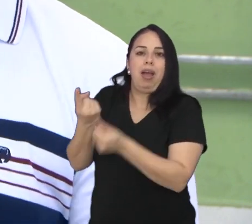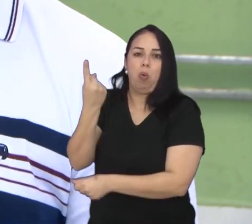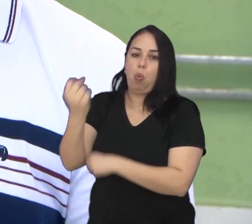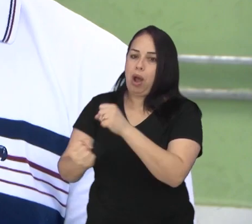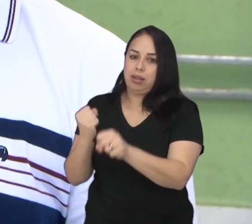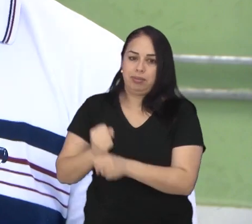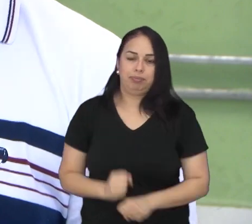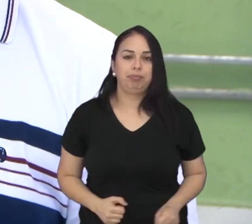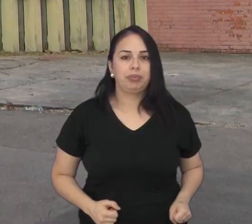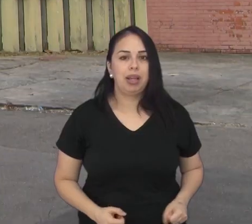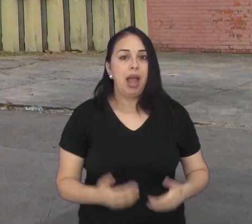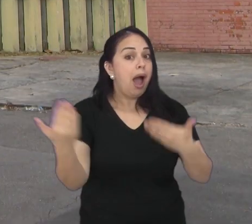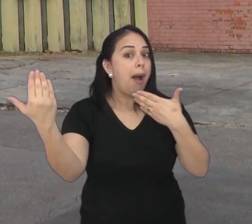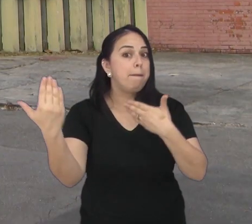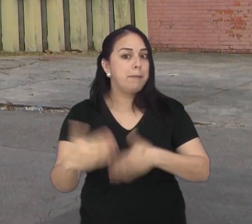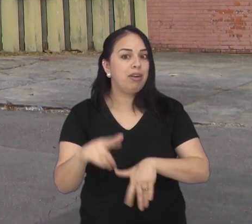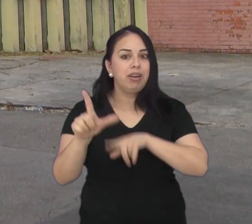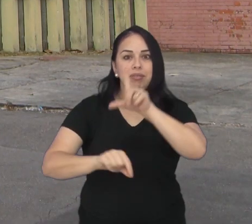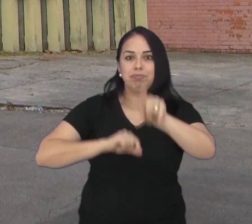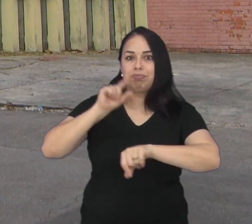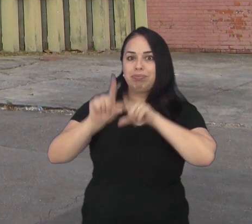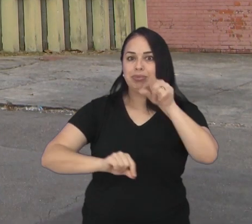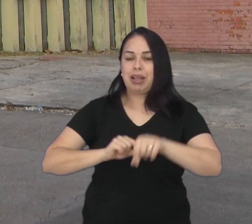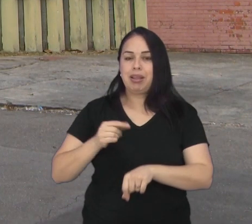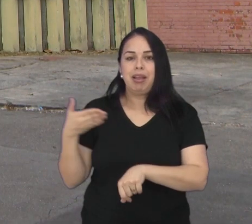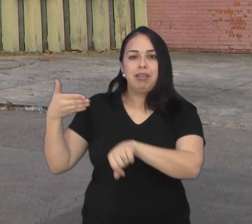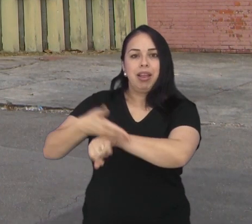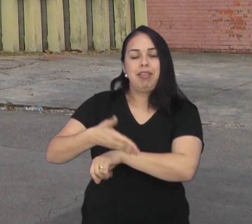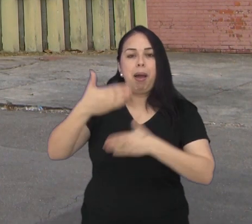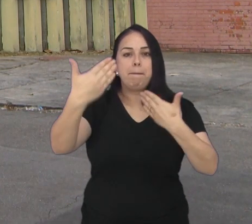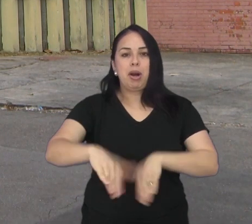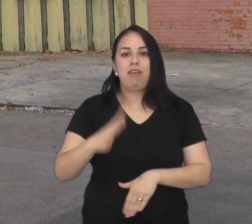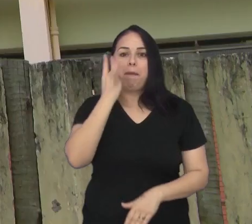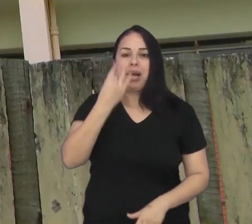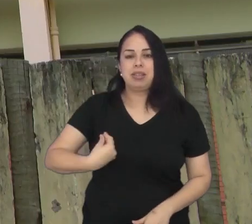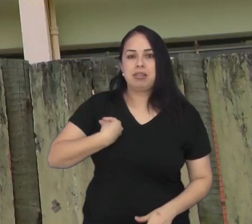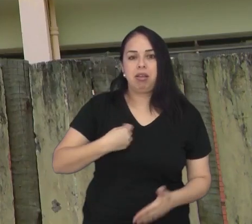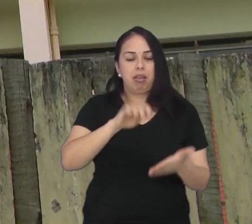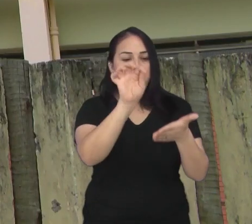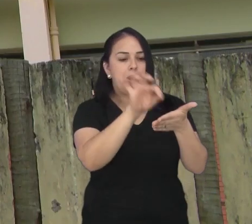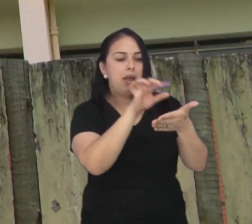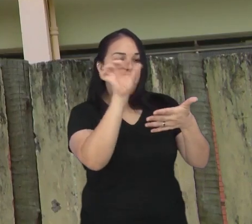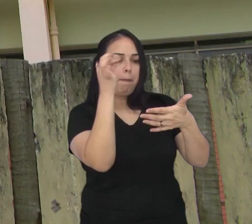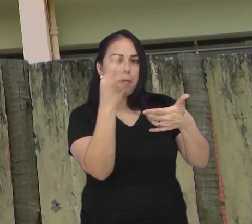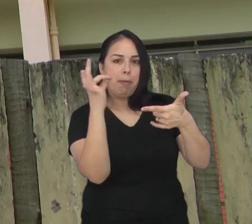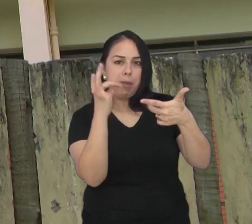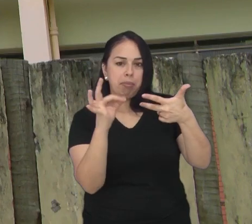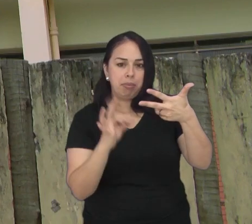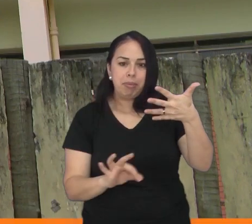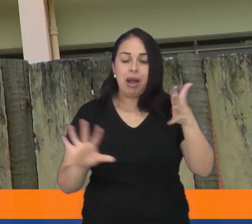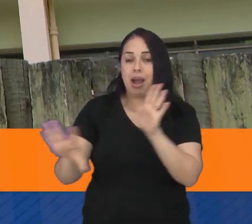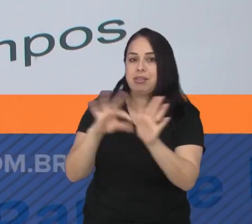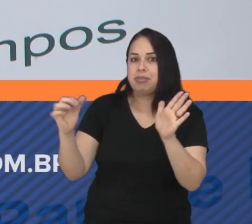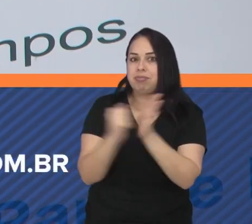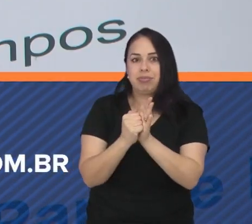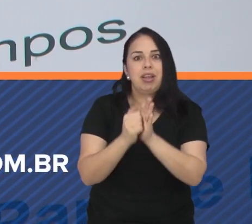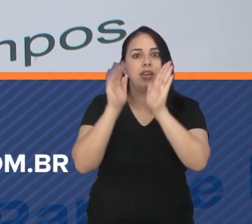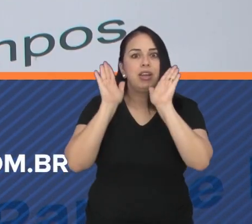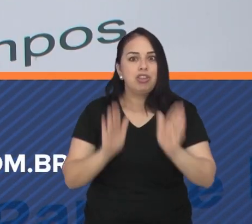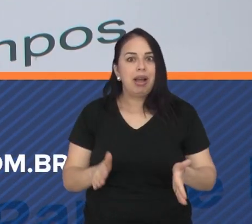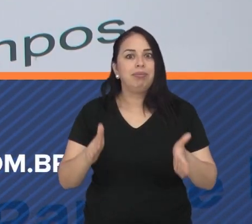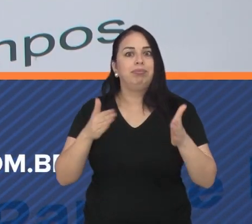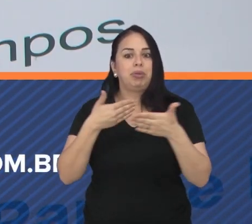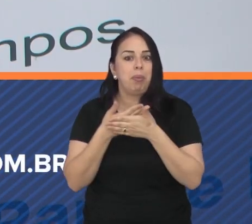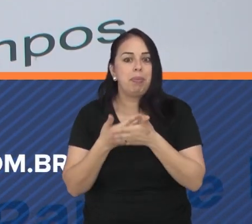qualidade é 1 ano. O processo seletivo é por meio de prova presencial, com questões de múltipla escolha. As inscrições já